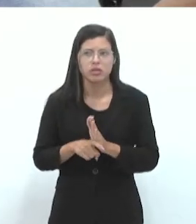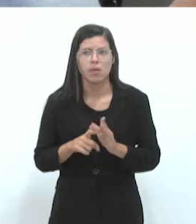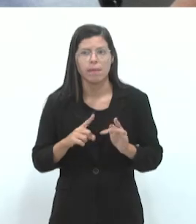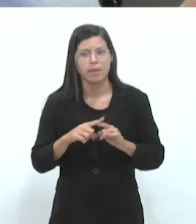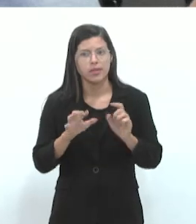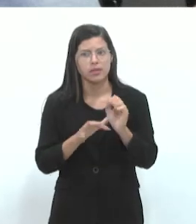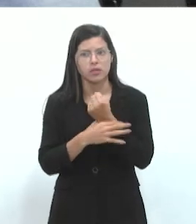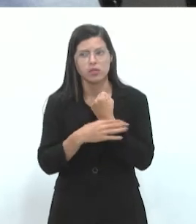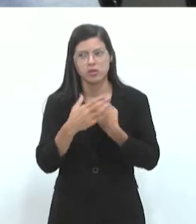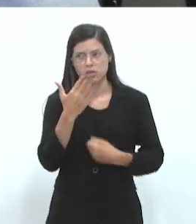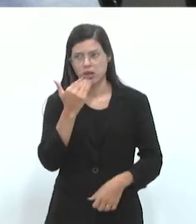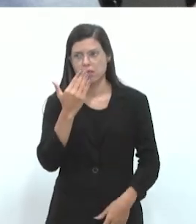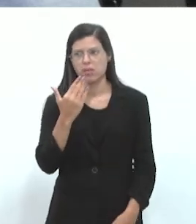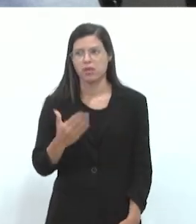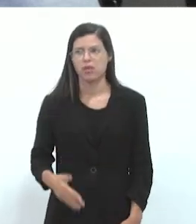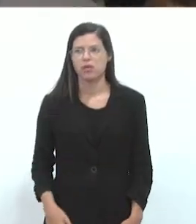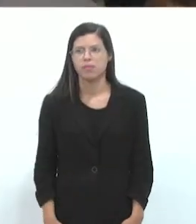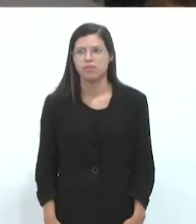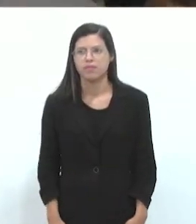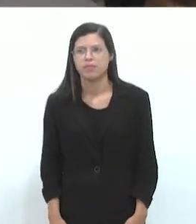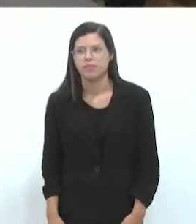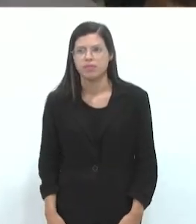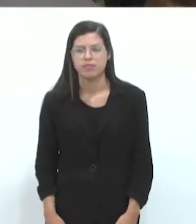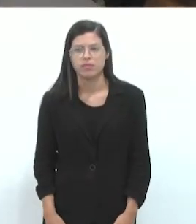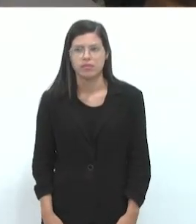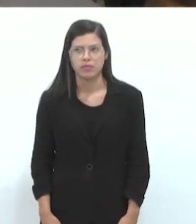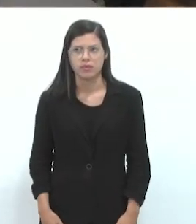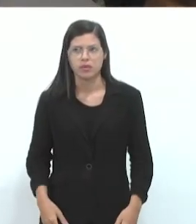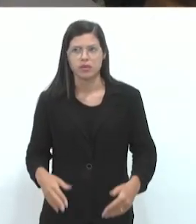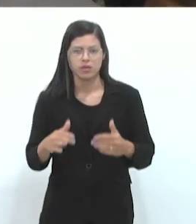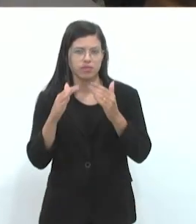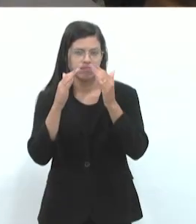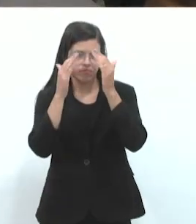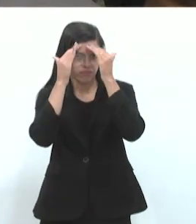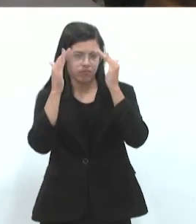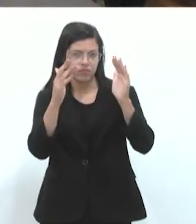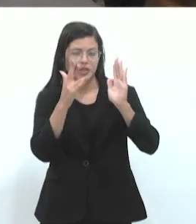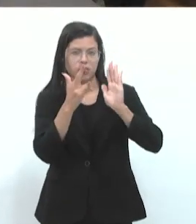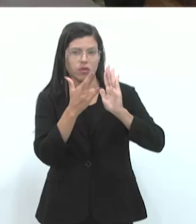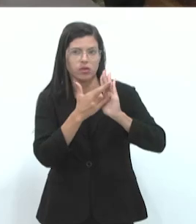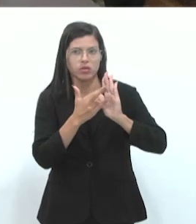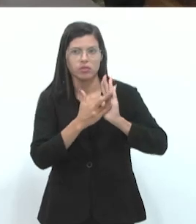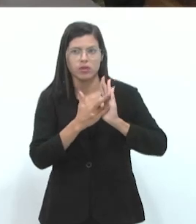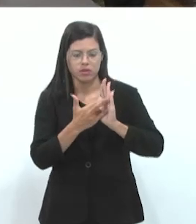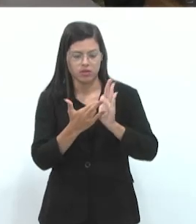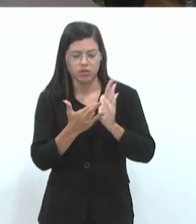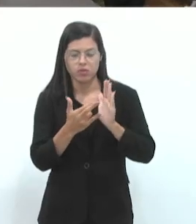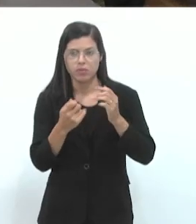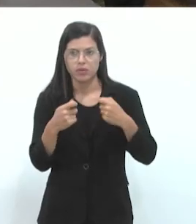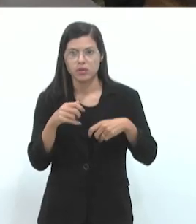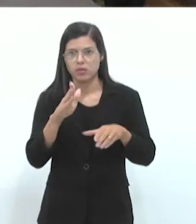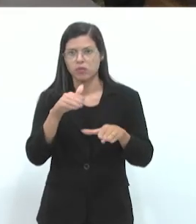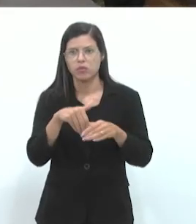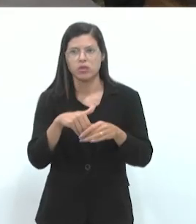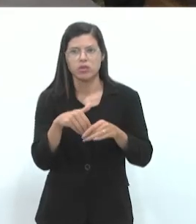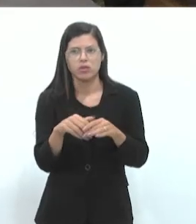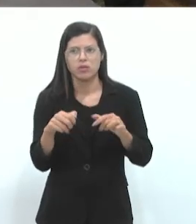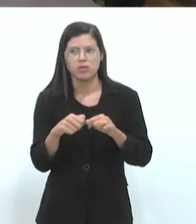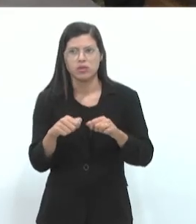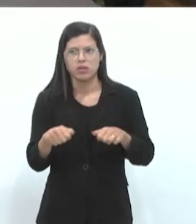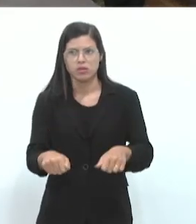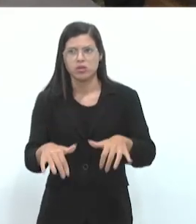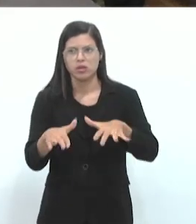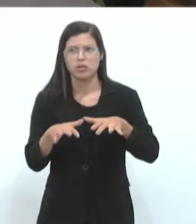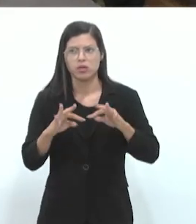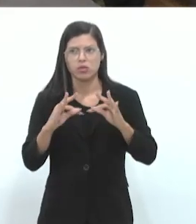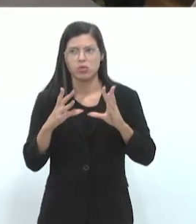alimentar foi... De qualquer forma, para cumprir o regimento, nos cabe aprovar, deliberar sobre a realização da audiência. Então, de qualquer forma, todos estão de acordo